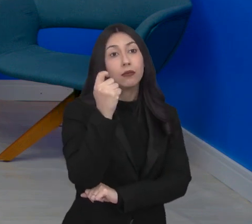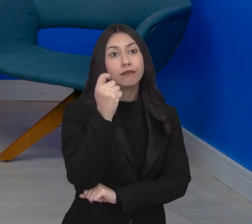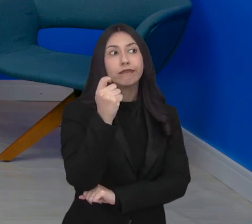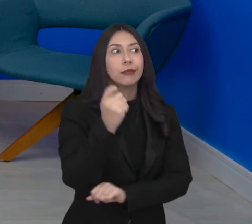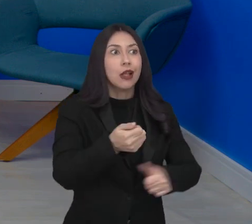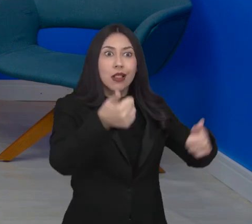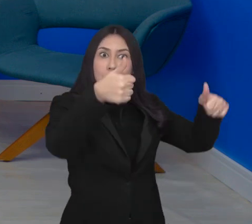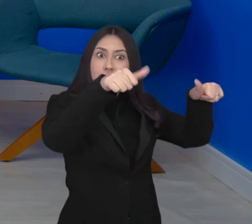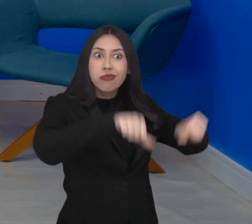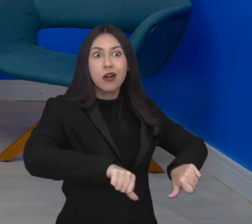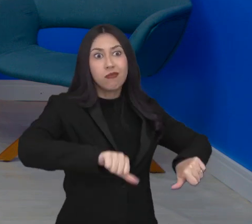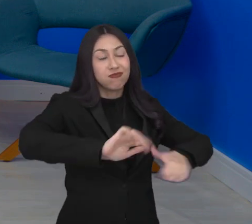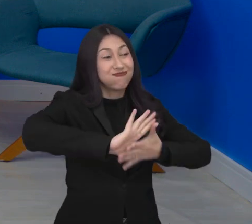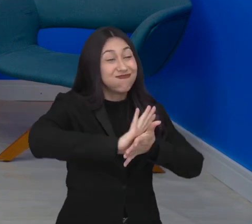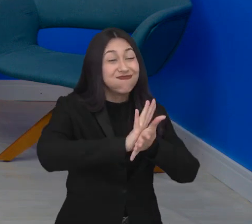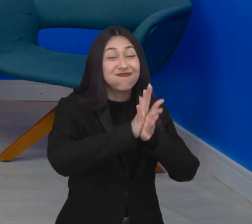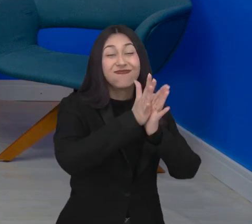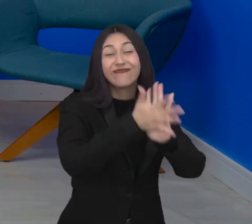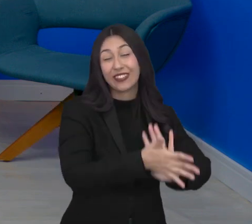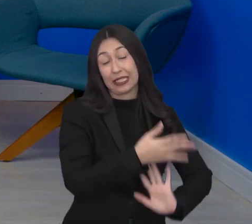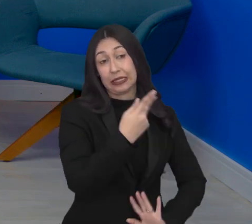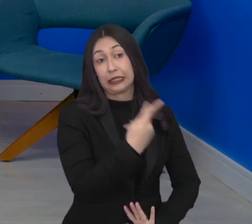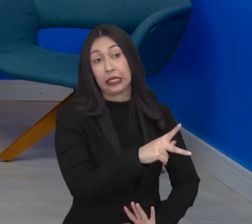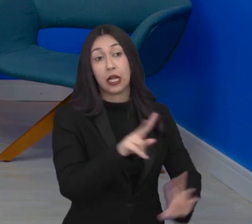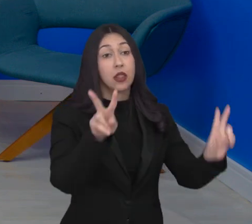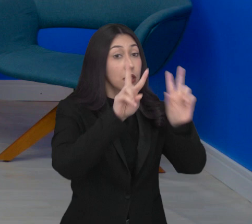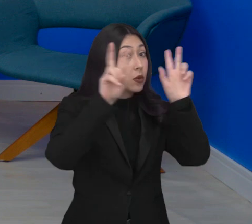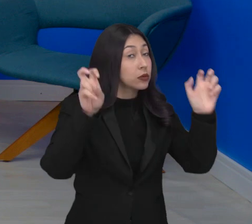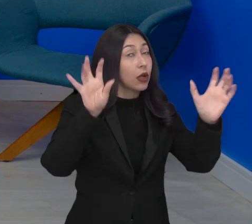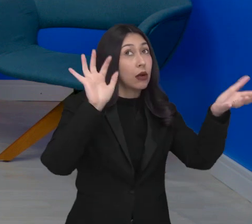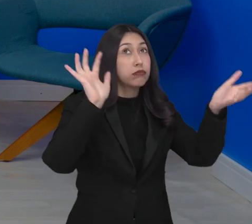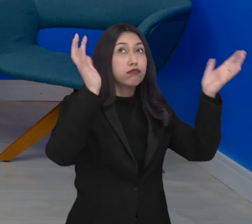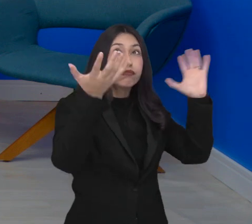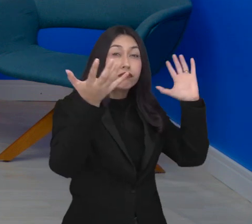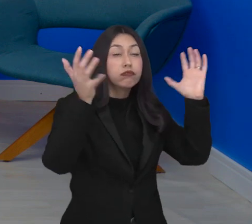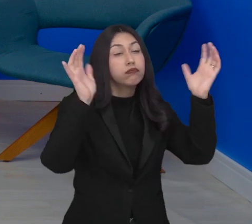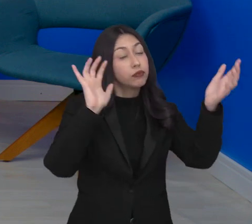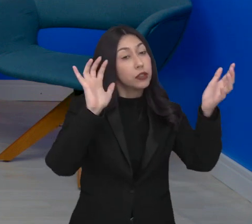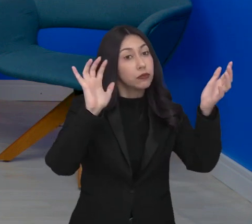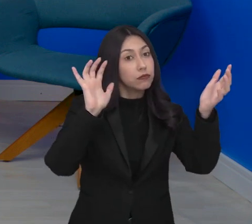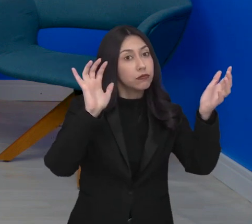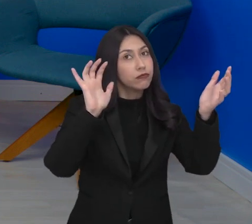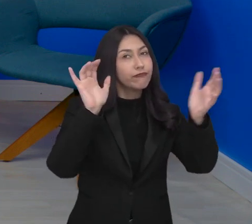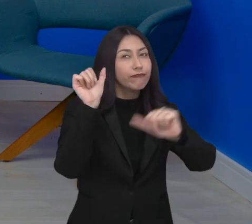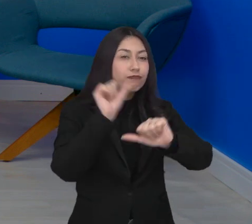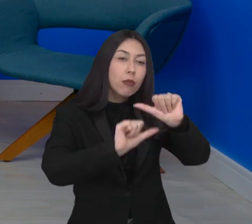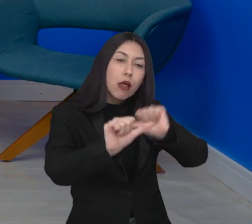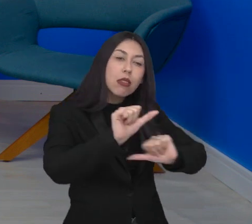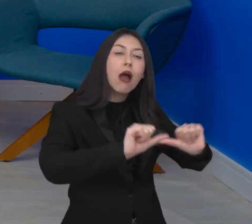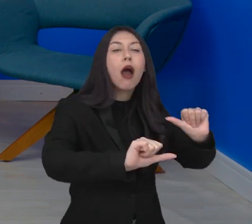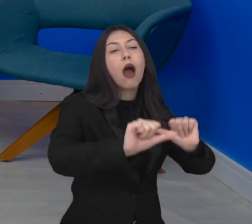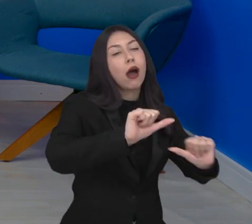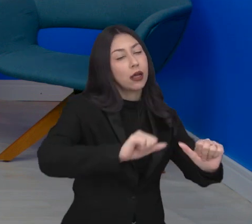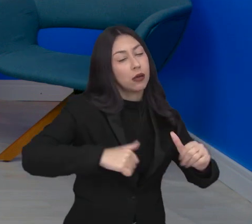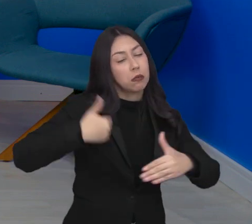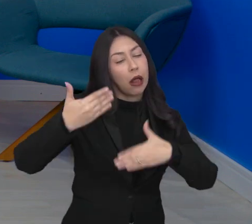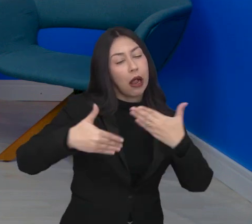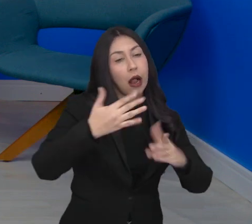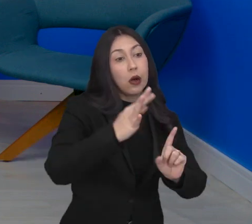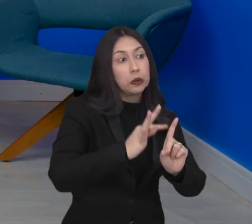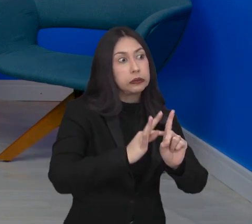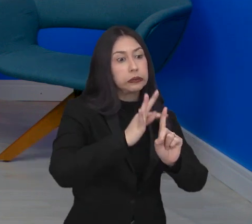maior catástrofe ambiental do estado até então. Estamos falando das mudanças climáticas, alterações a longo prazo